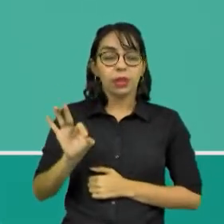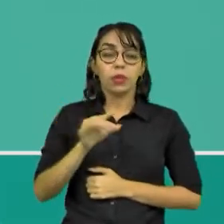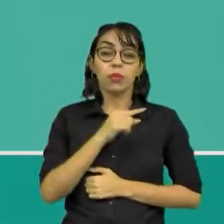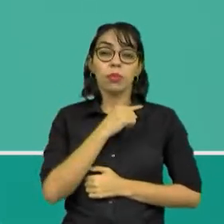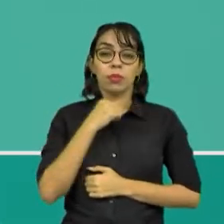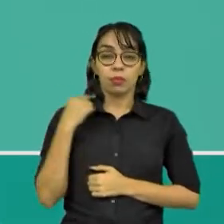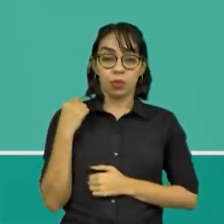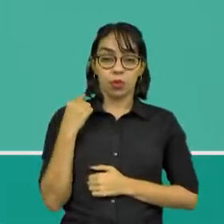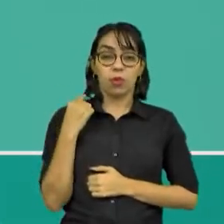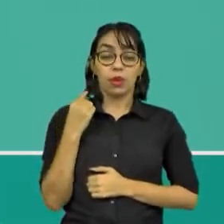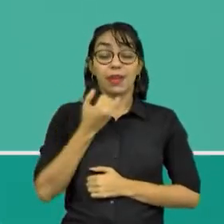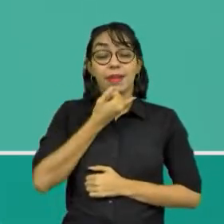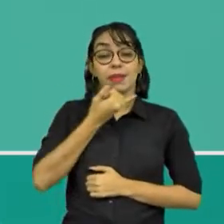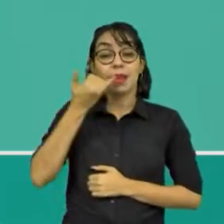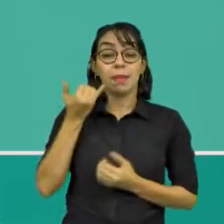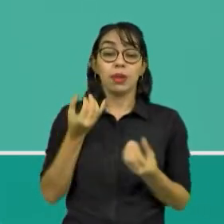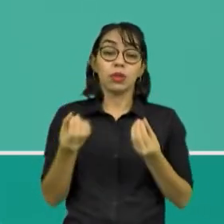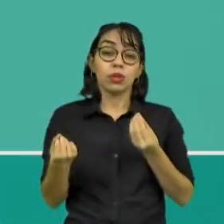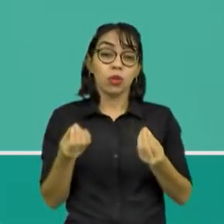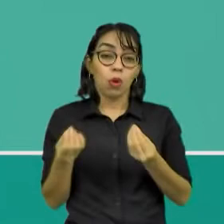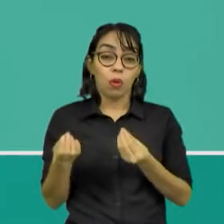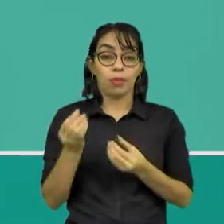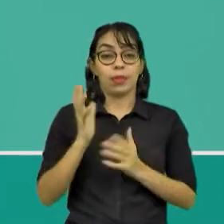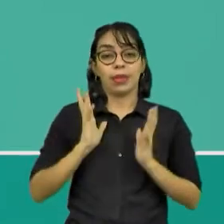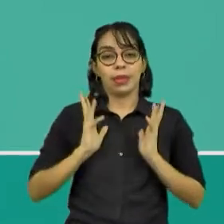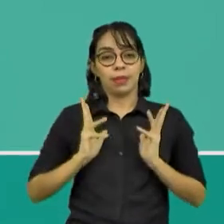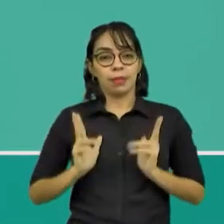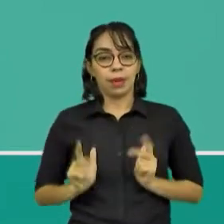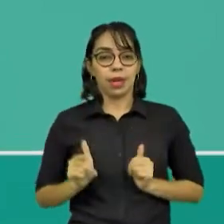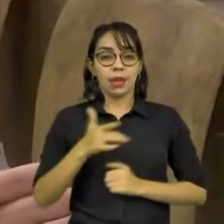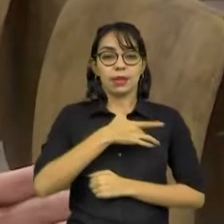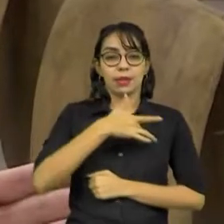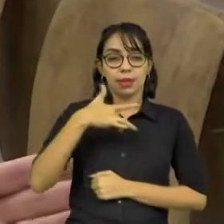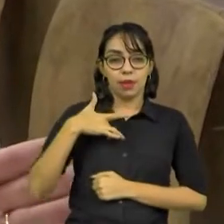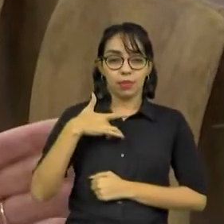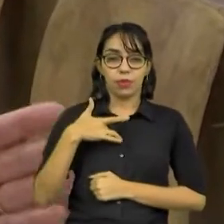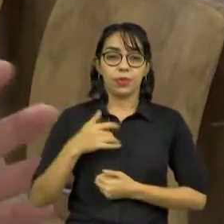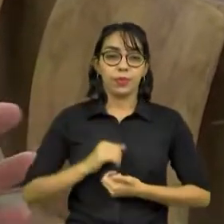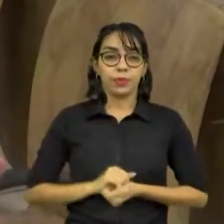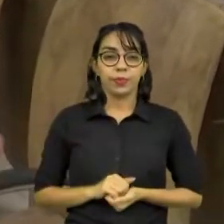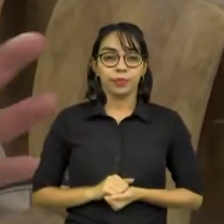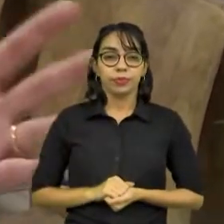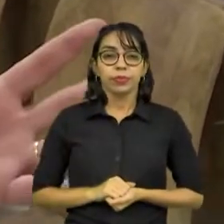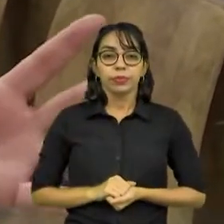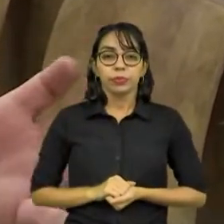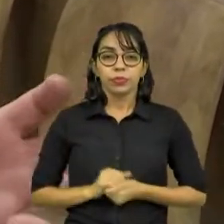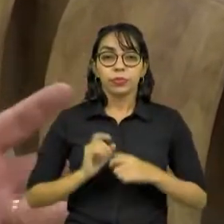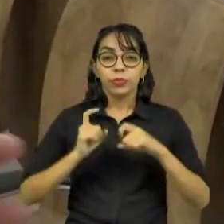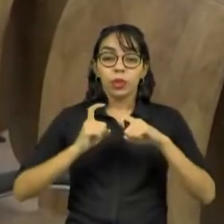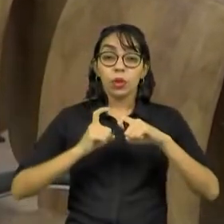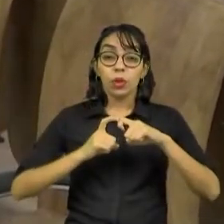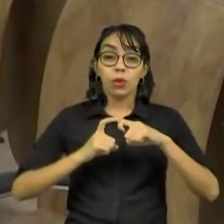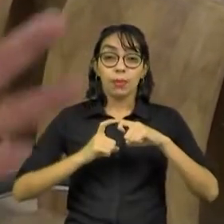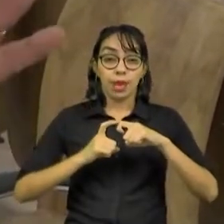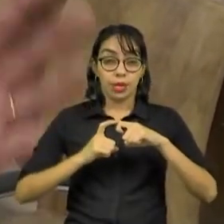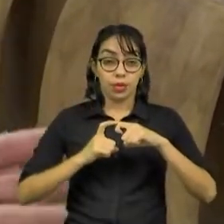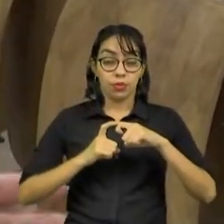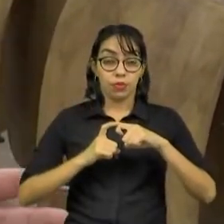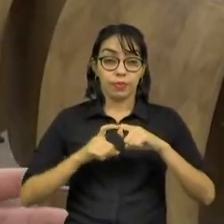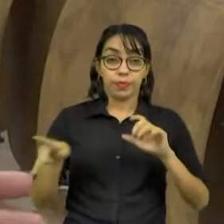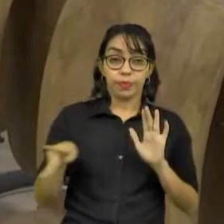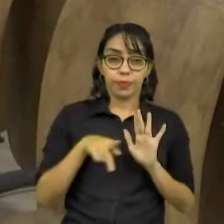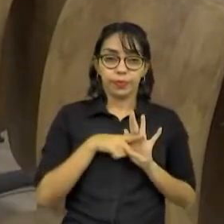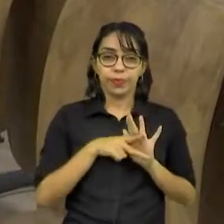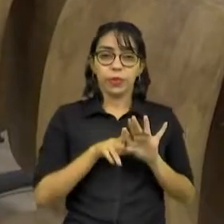das condições sanitárias locais, segundo a Fiocruz. O médico pediatra João Cláudio explicou o que pode